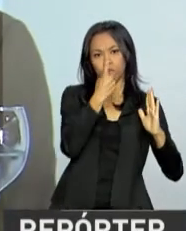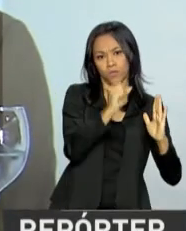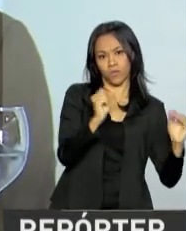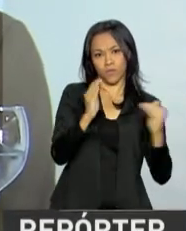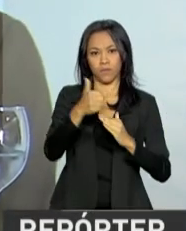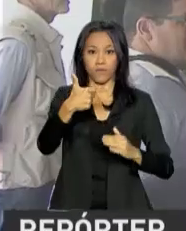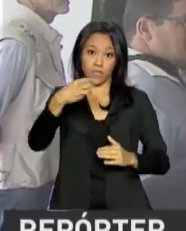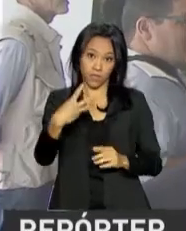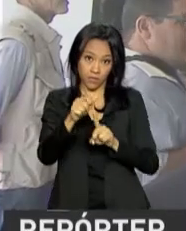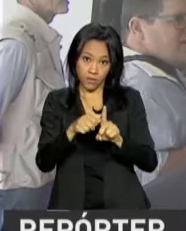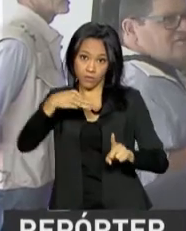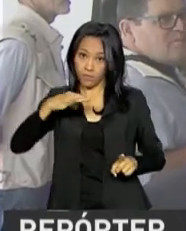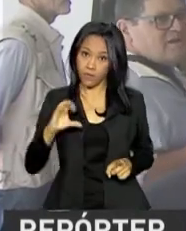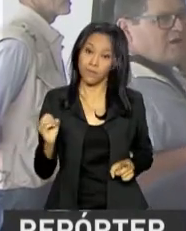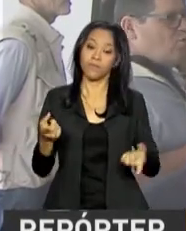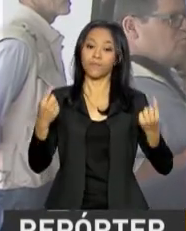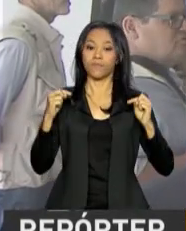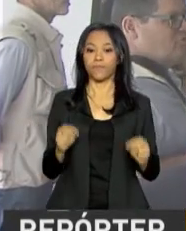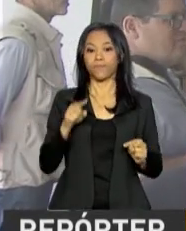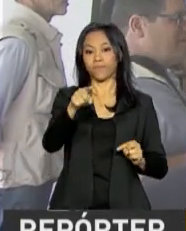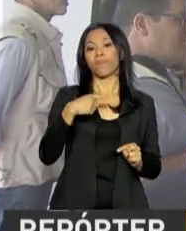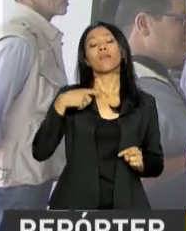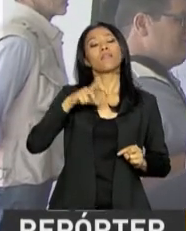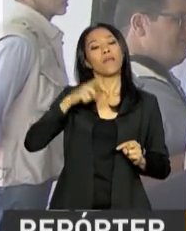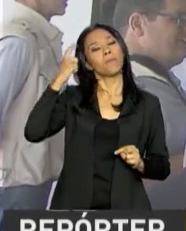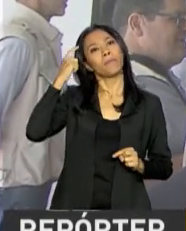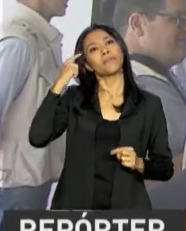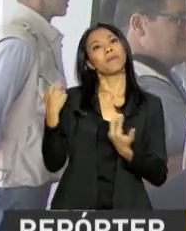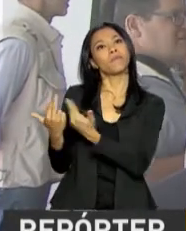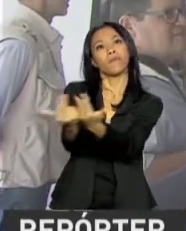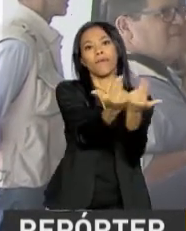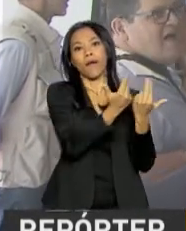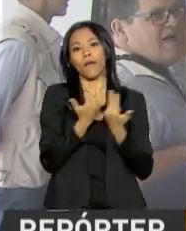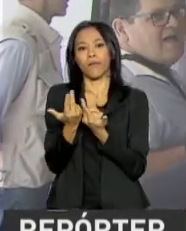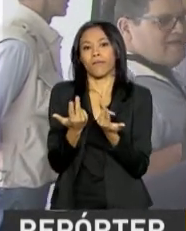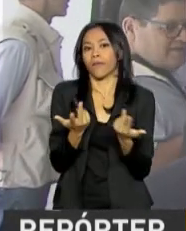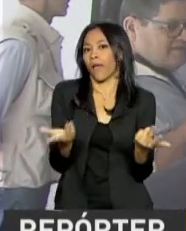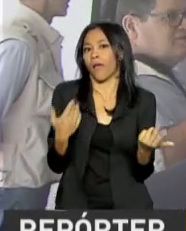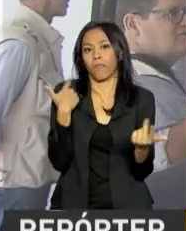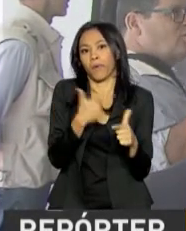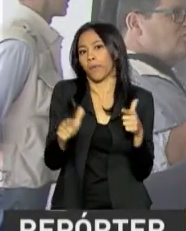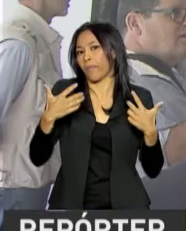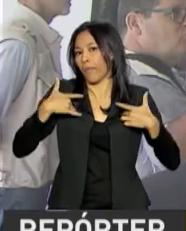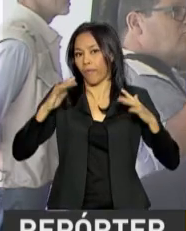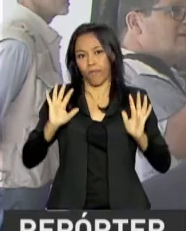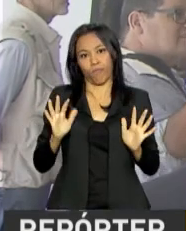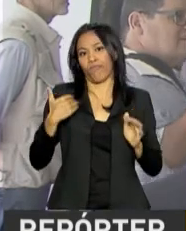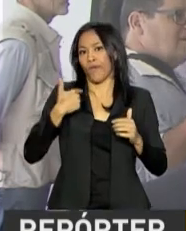23 de março na verdade existe um senso comum de que esse é um problema que não é dele do cidadão e que ele não pode